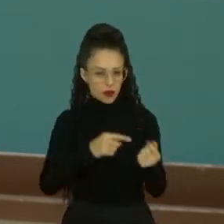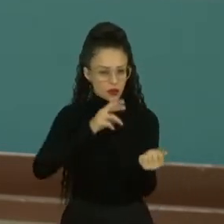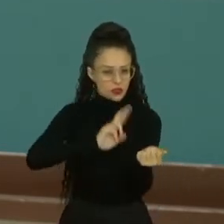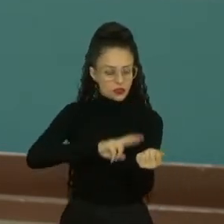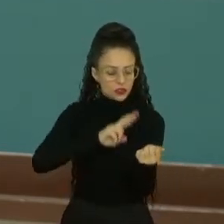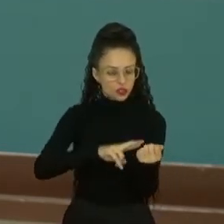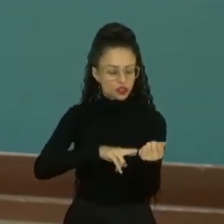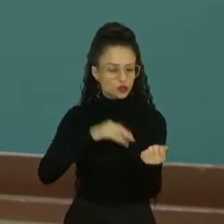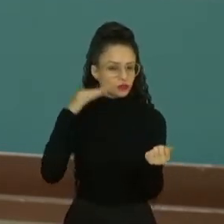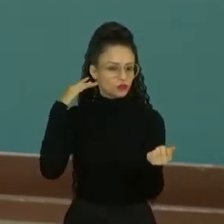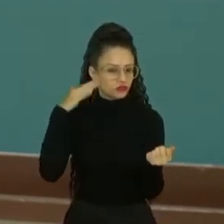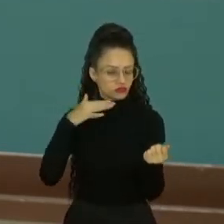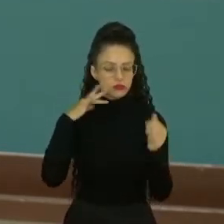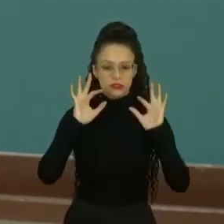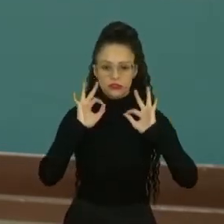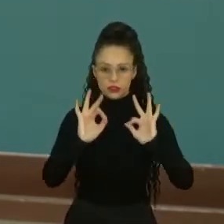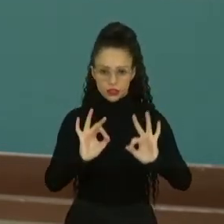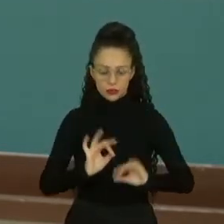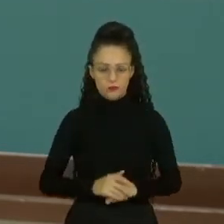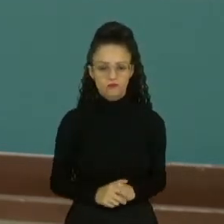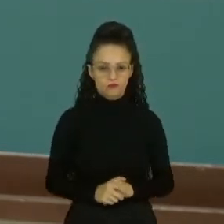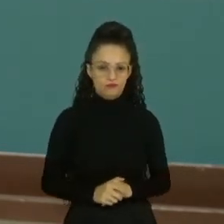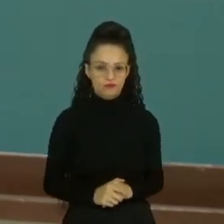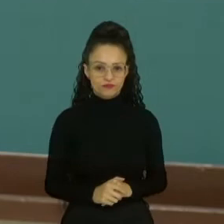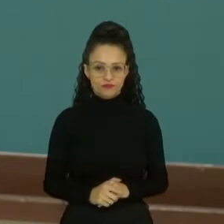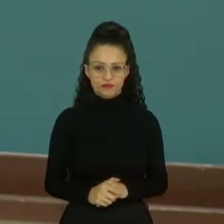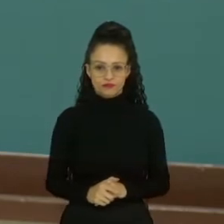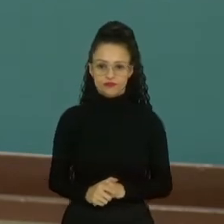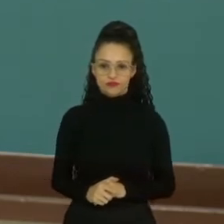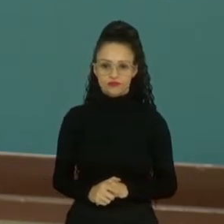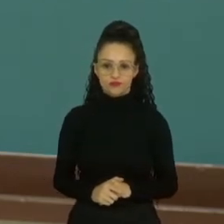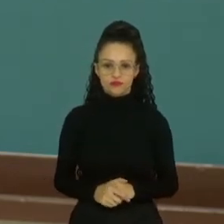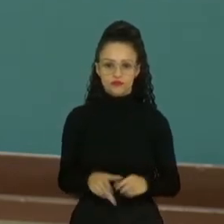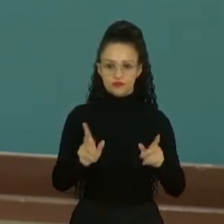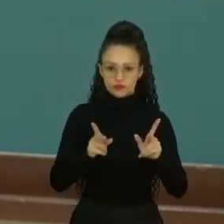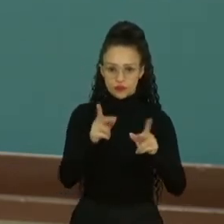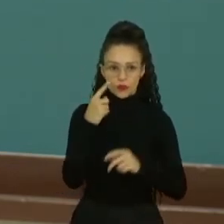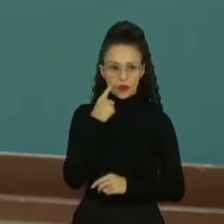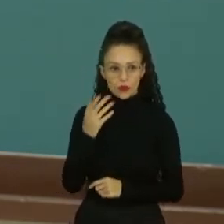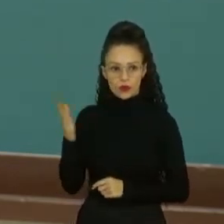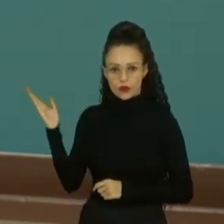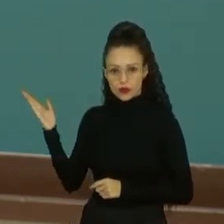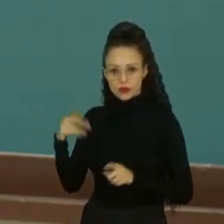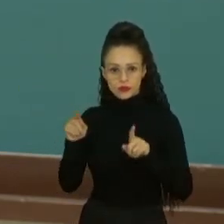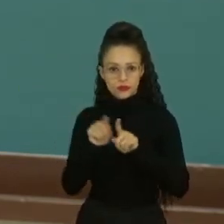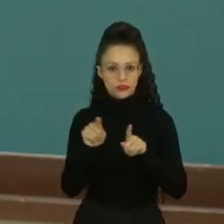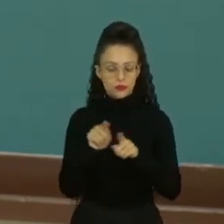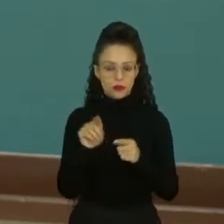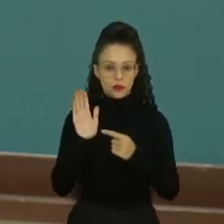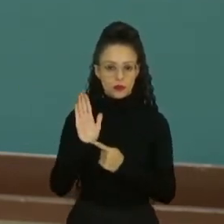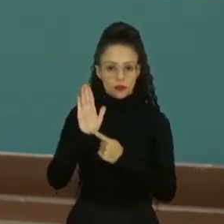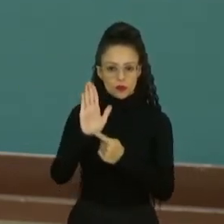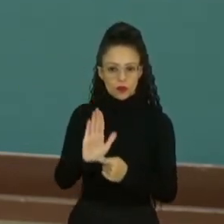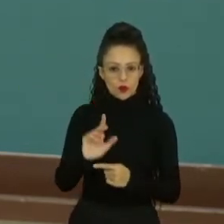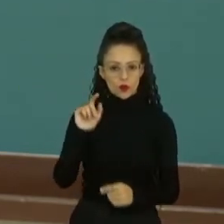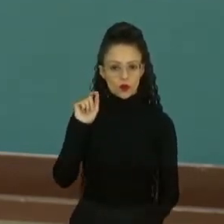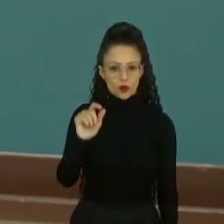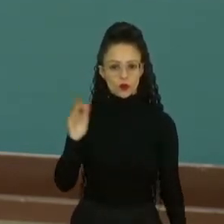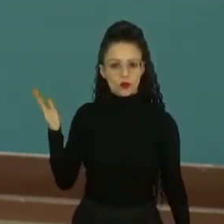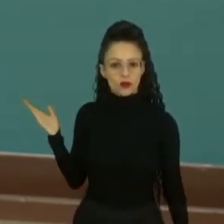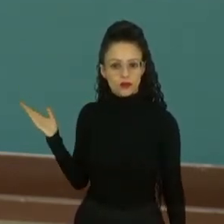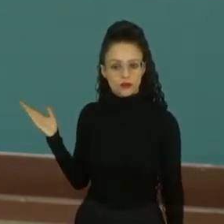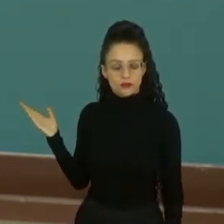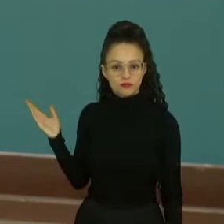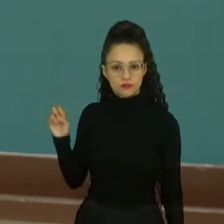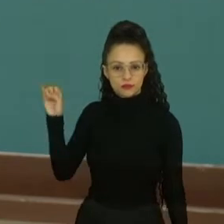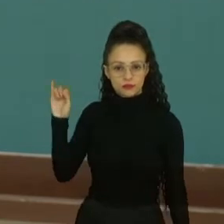ali presente e tudo mais, certo? Beleza? Vamos adiante? E aqui também temos a questão